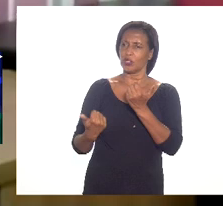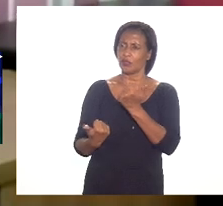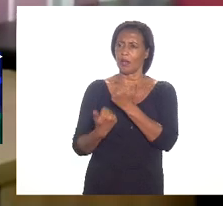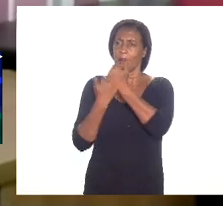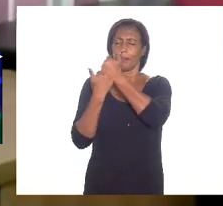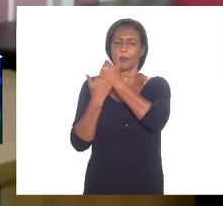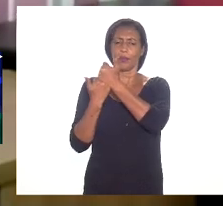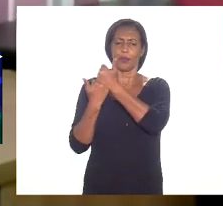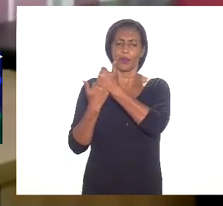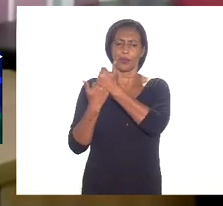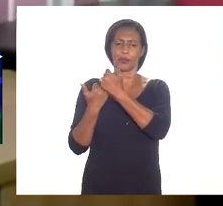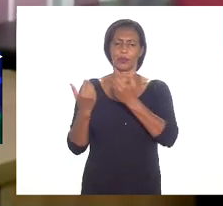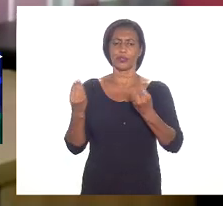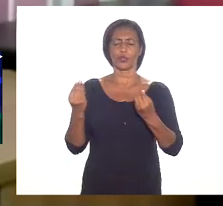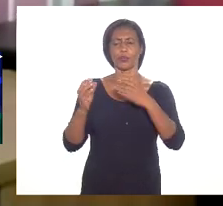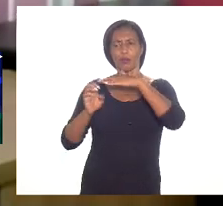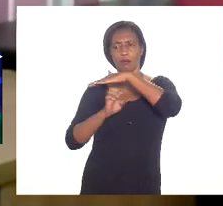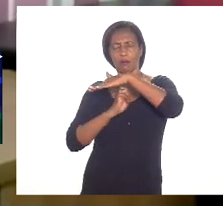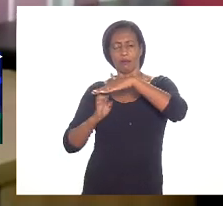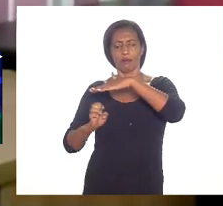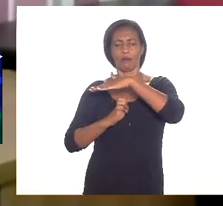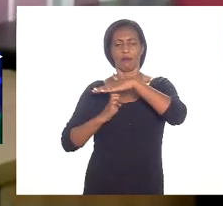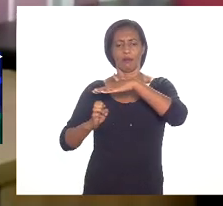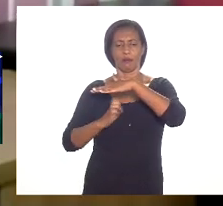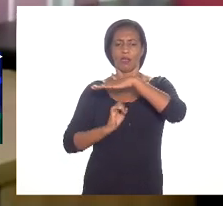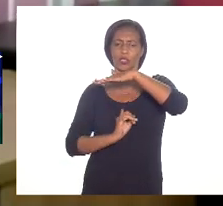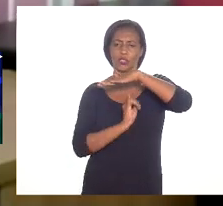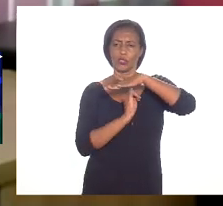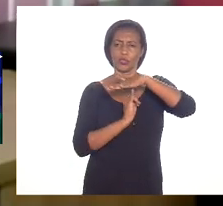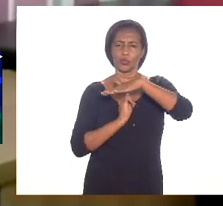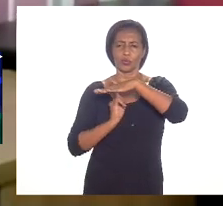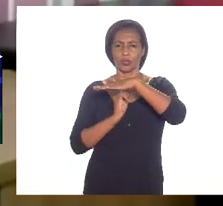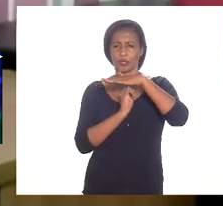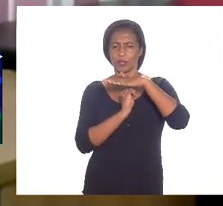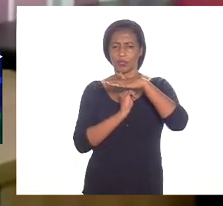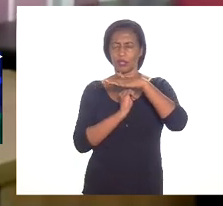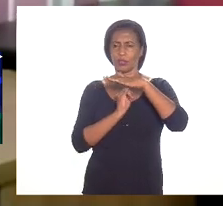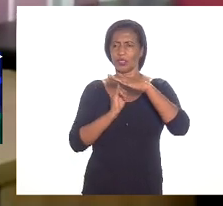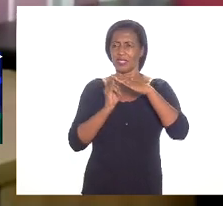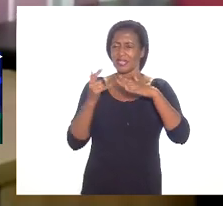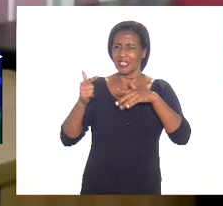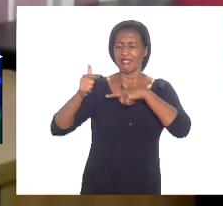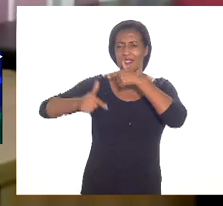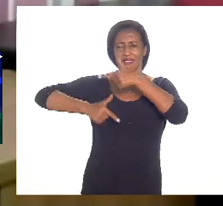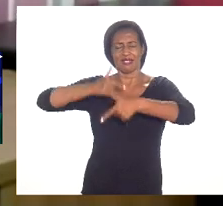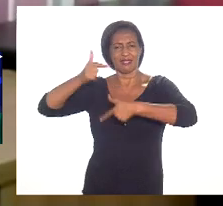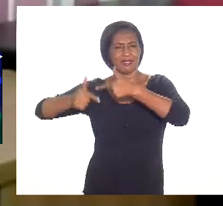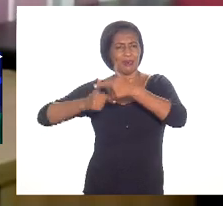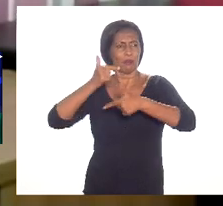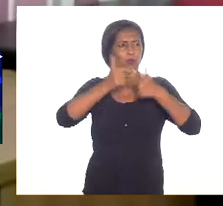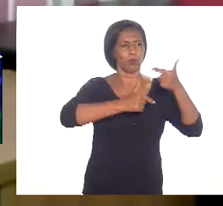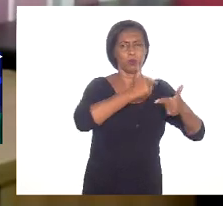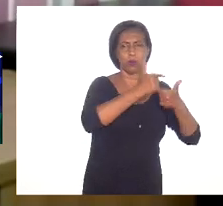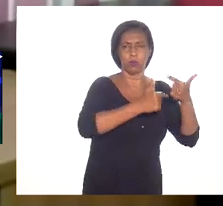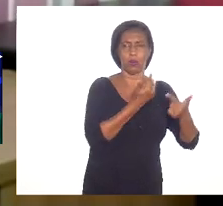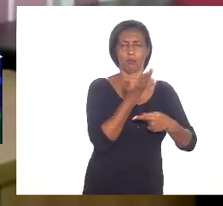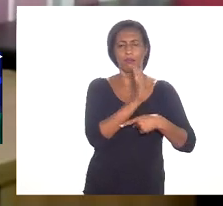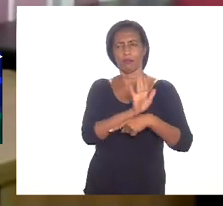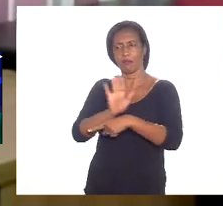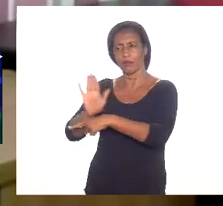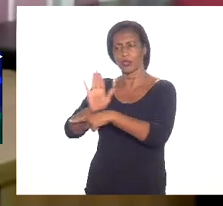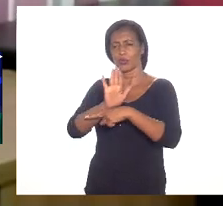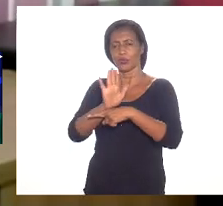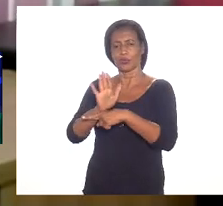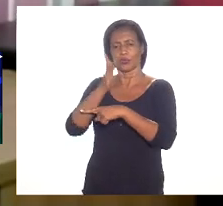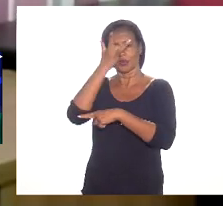muitas muitos empresários e instituições que abrirão portas de emprego para a essa